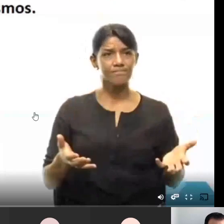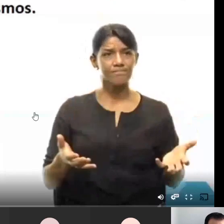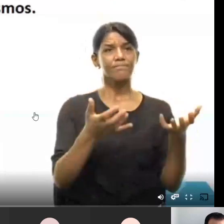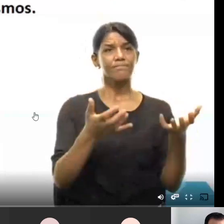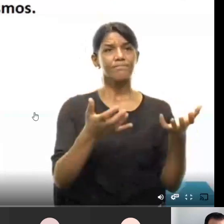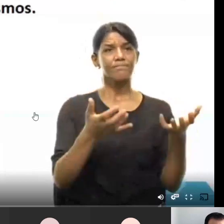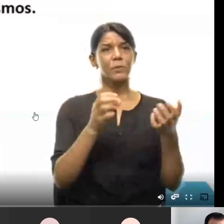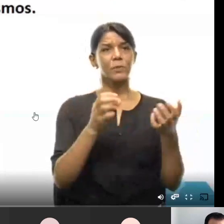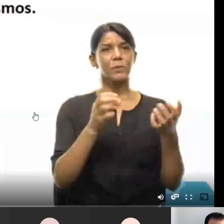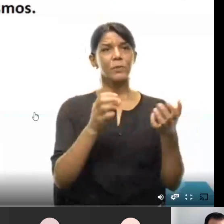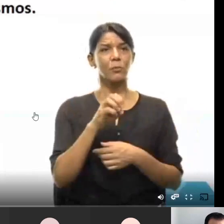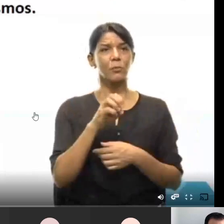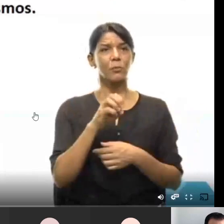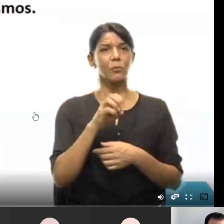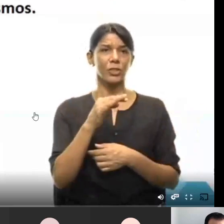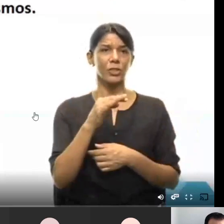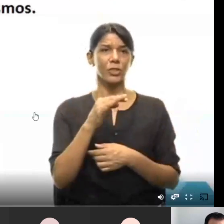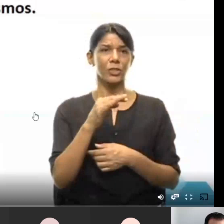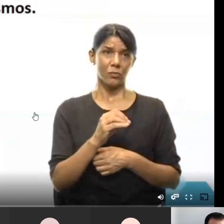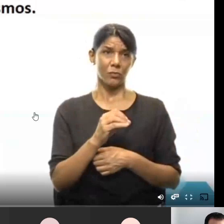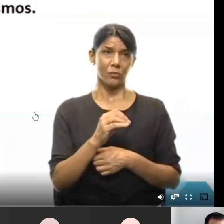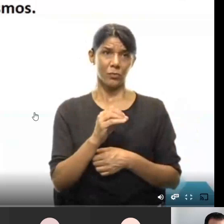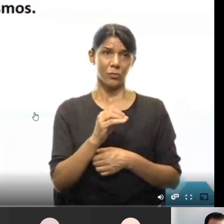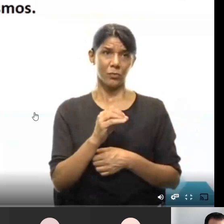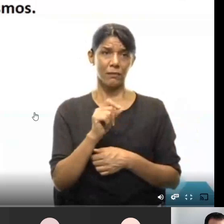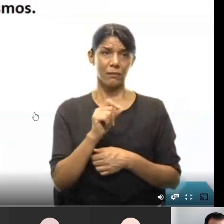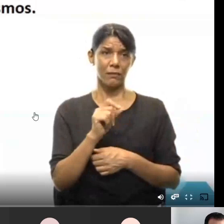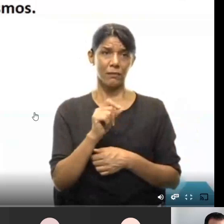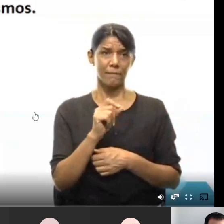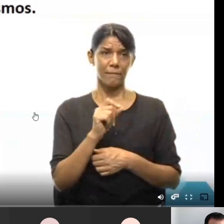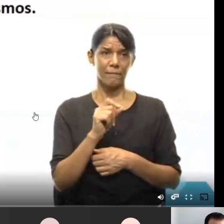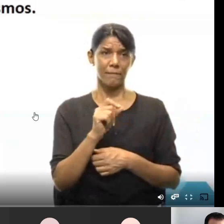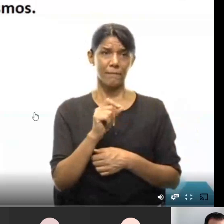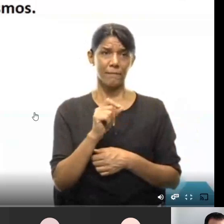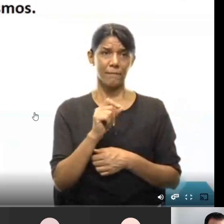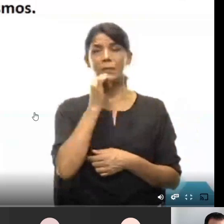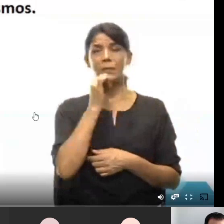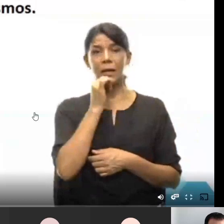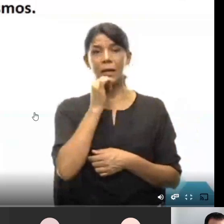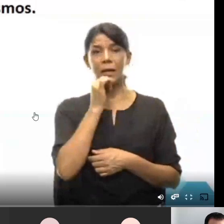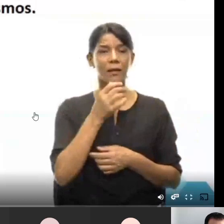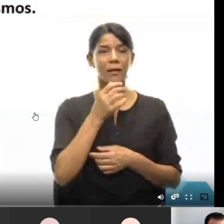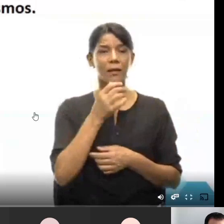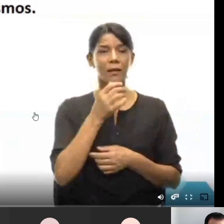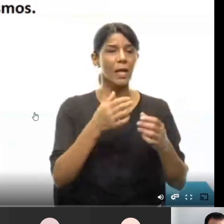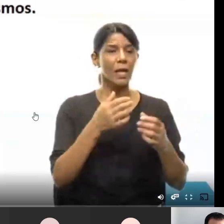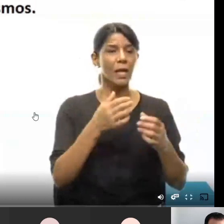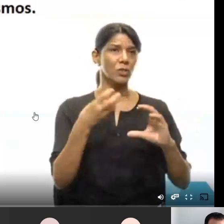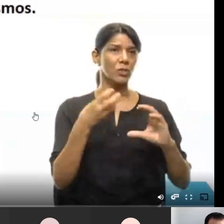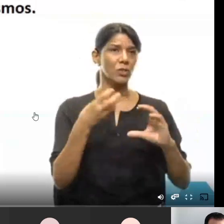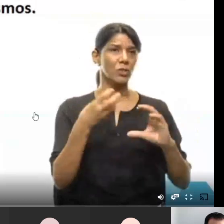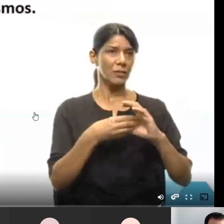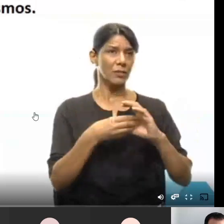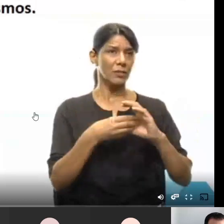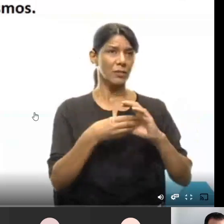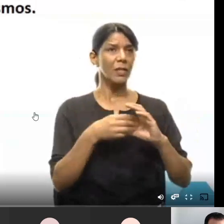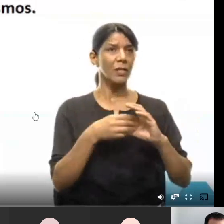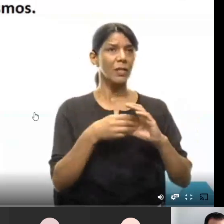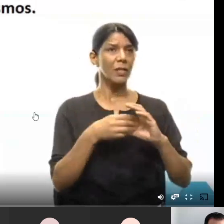danos mutagênicos, ou seja, potencializa, por exemplo, a morte celular. E, por